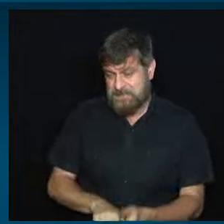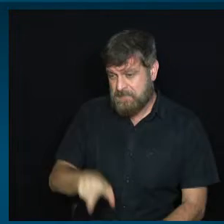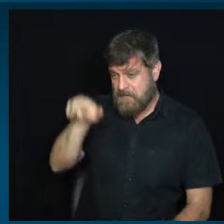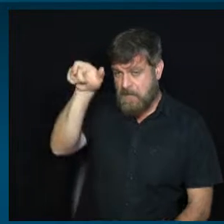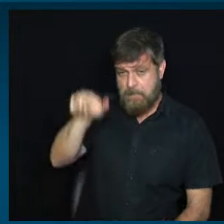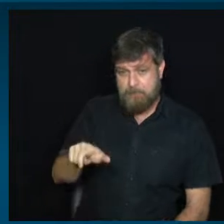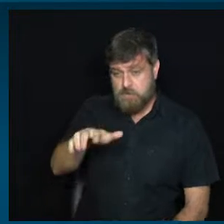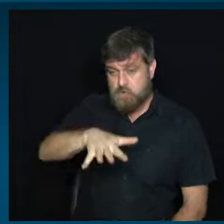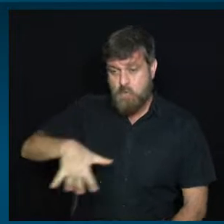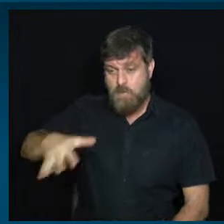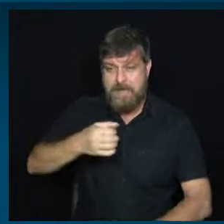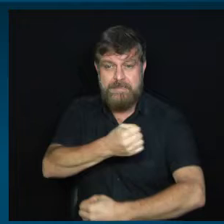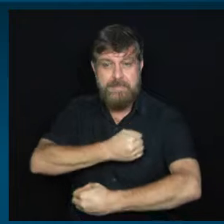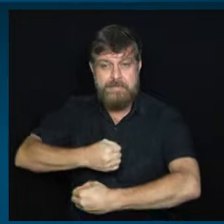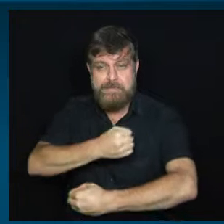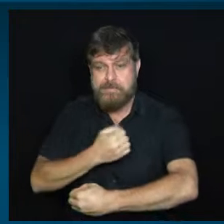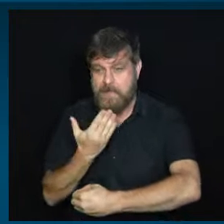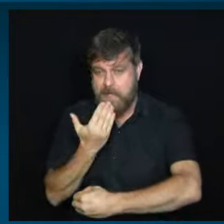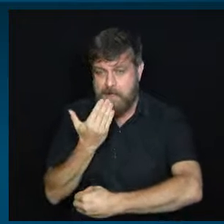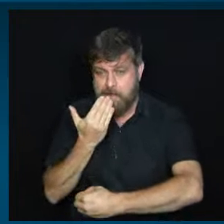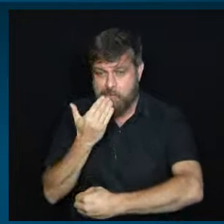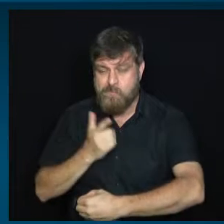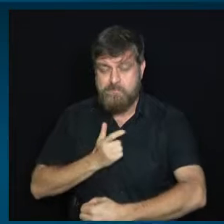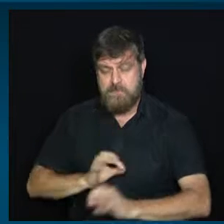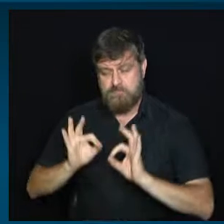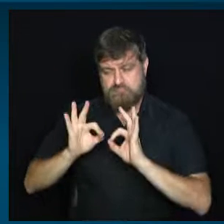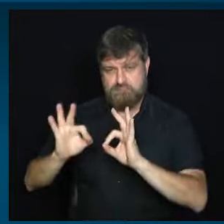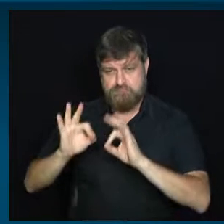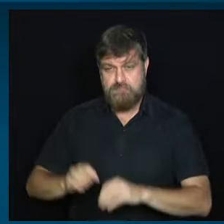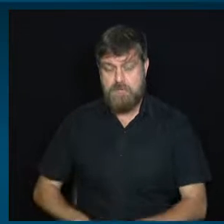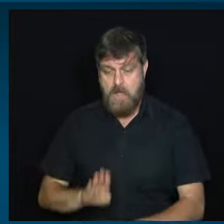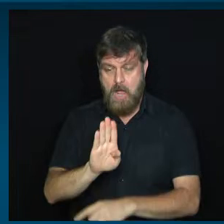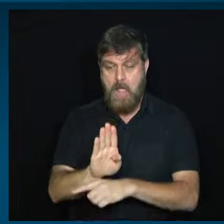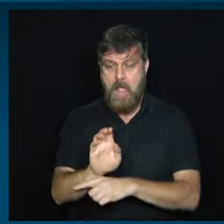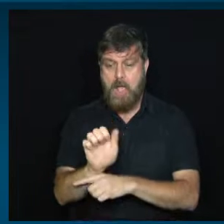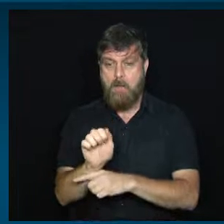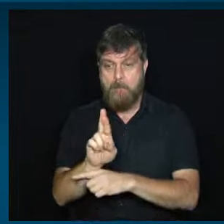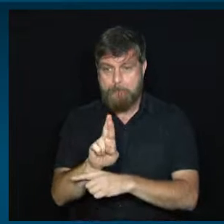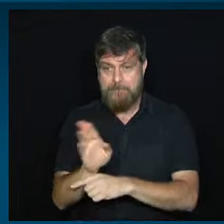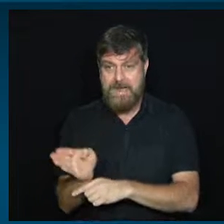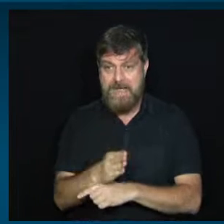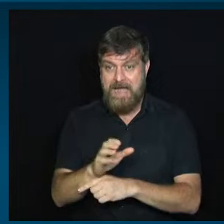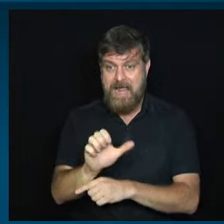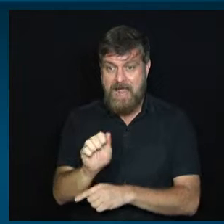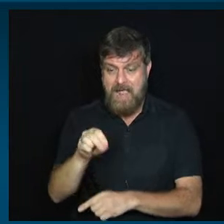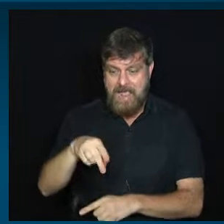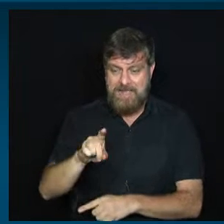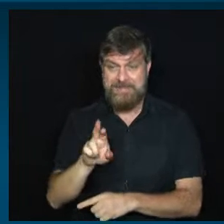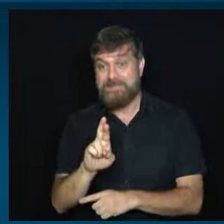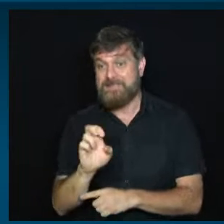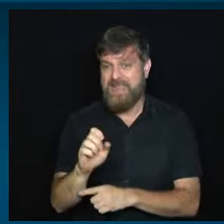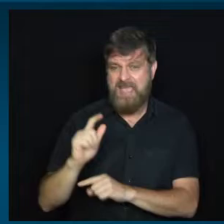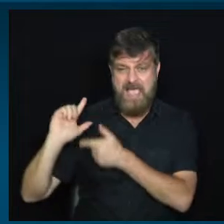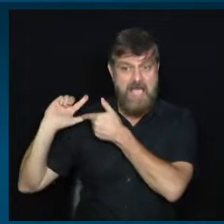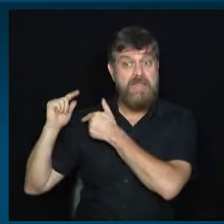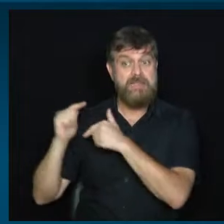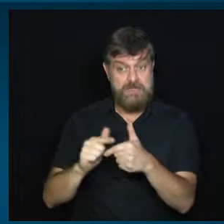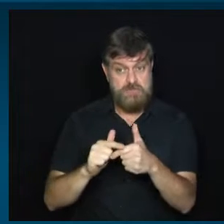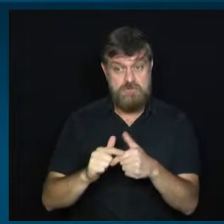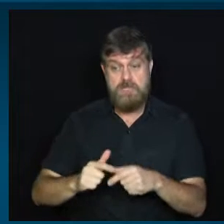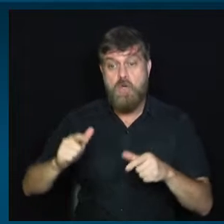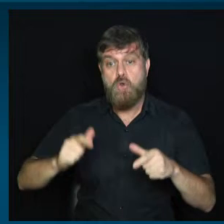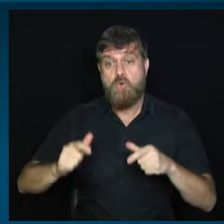mérito gastronômico ao Bar do André, localizado na Vila Industrial. É um dos bares mais tradicionais da